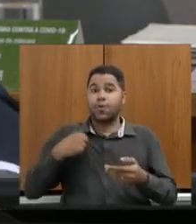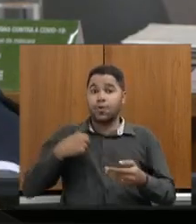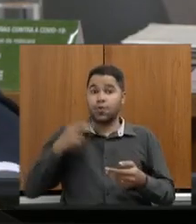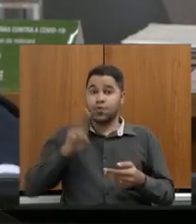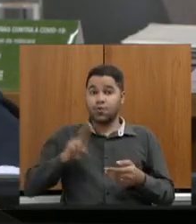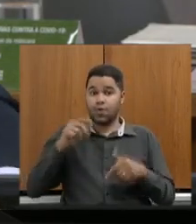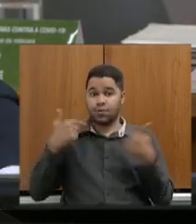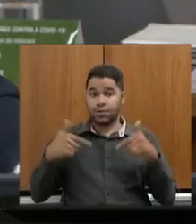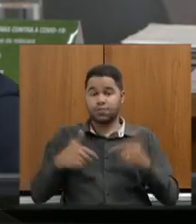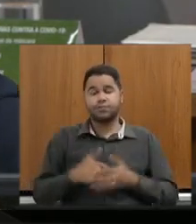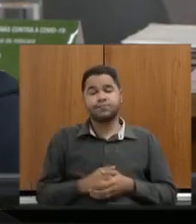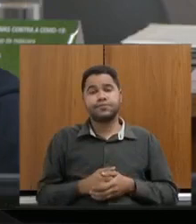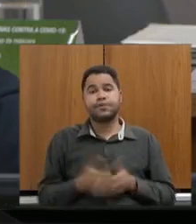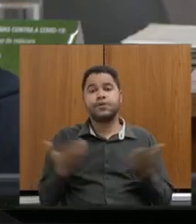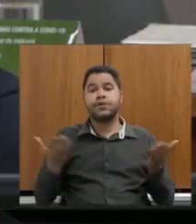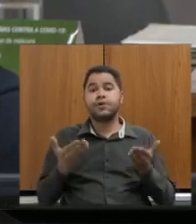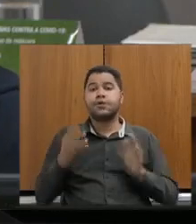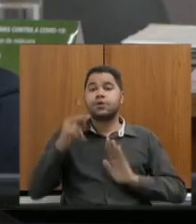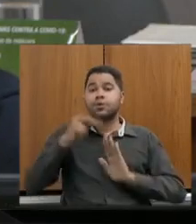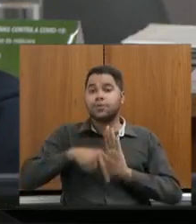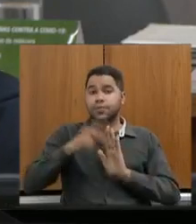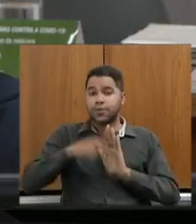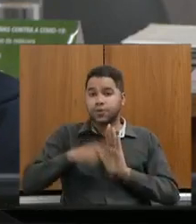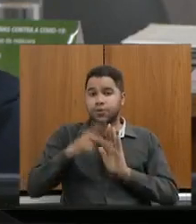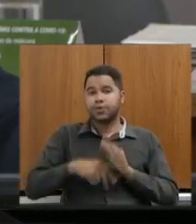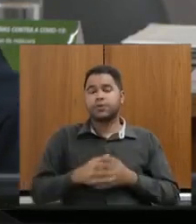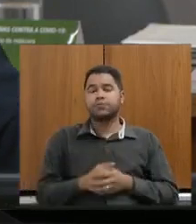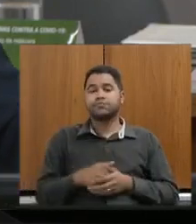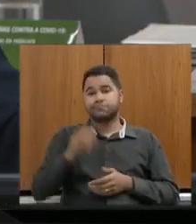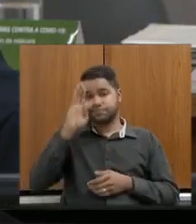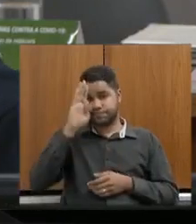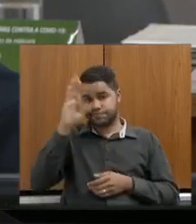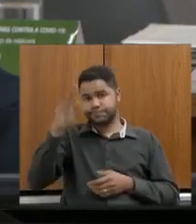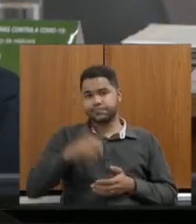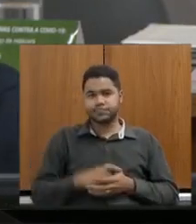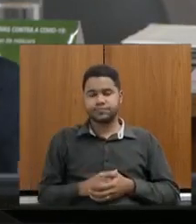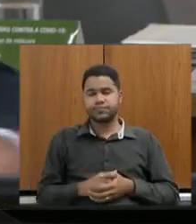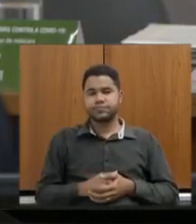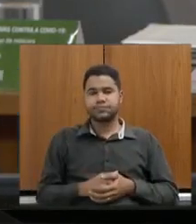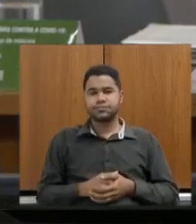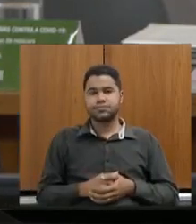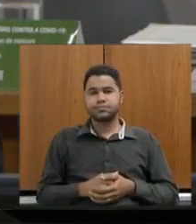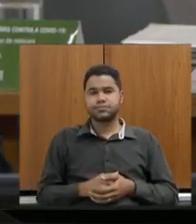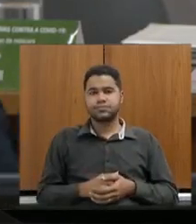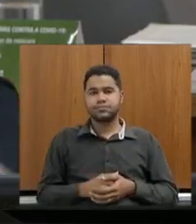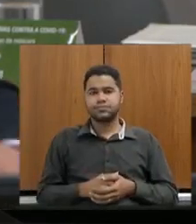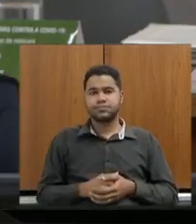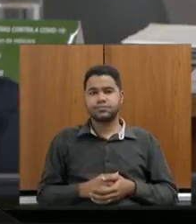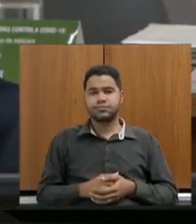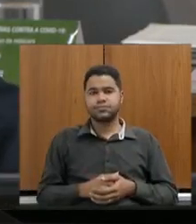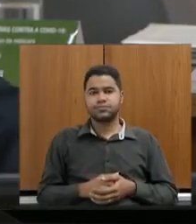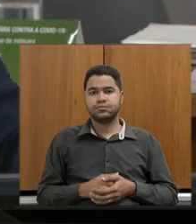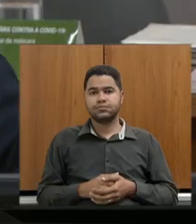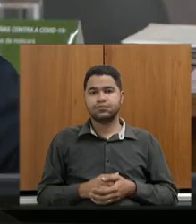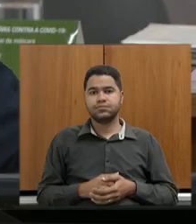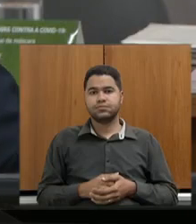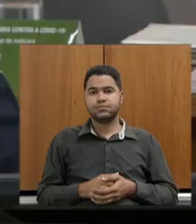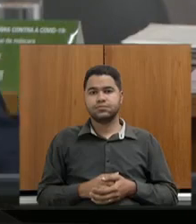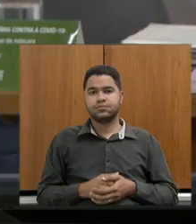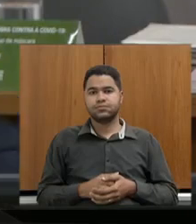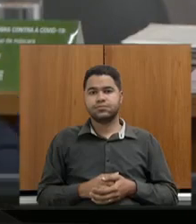deputados agora o nosso projeto é principal vai ser vai ser